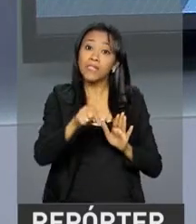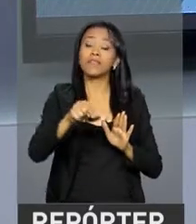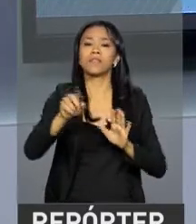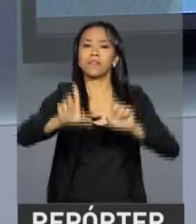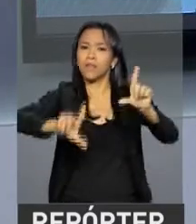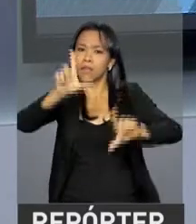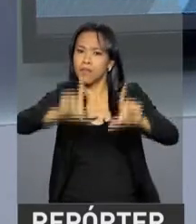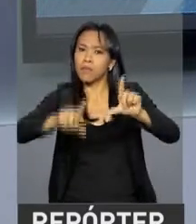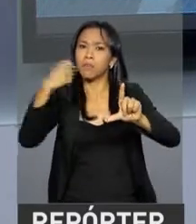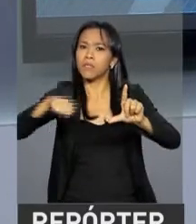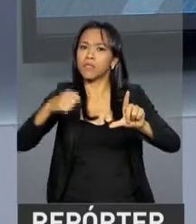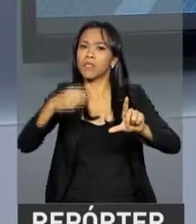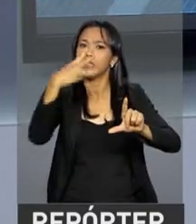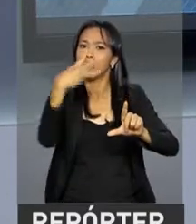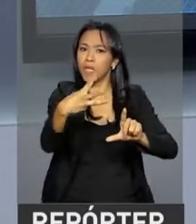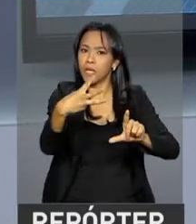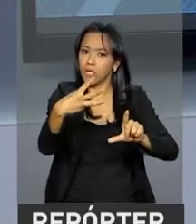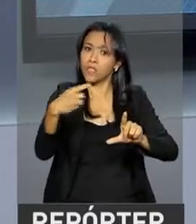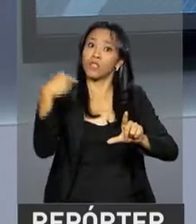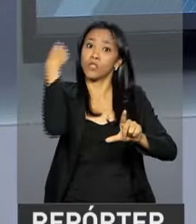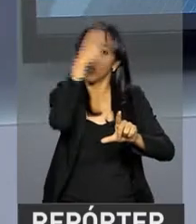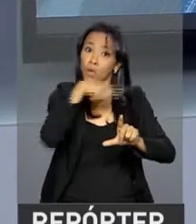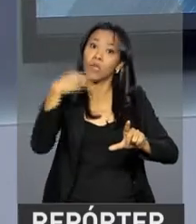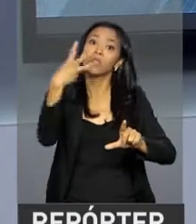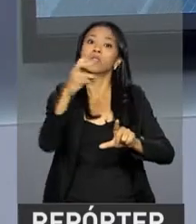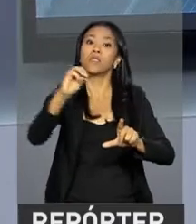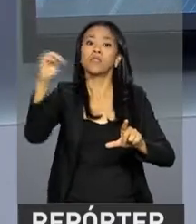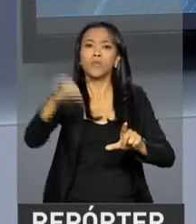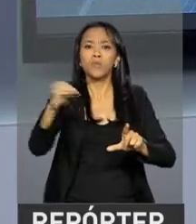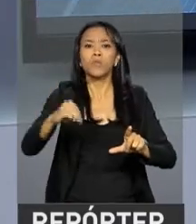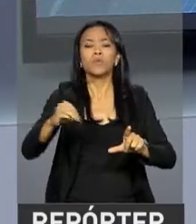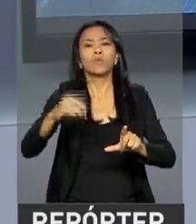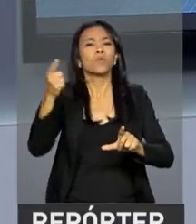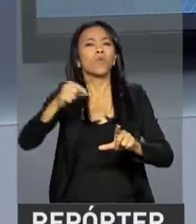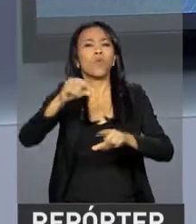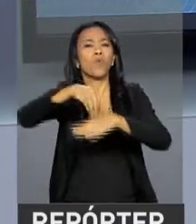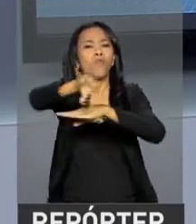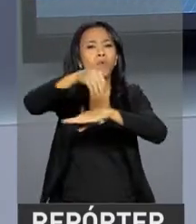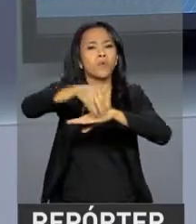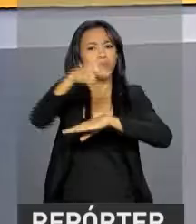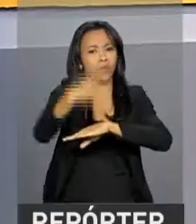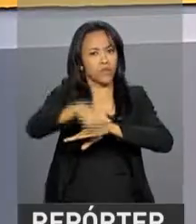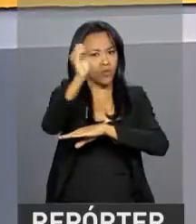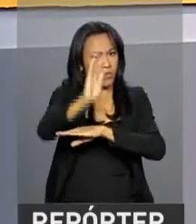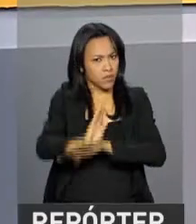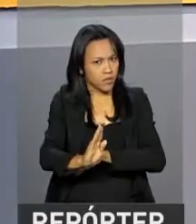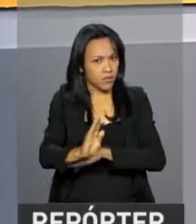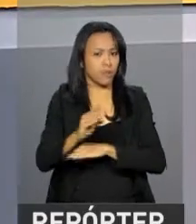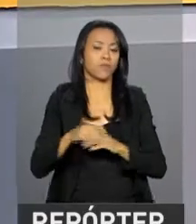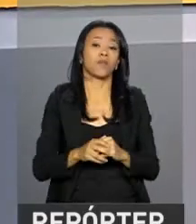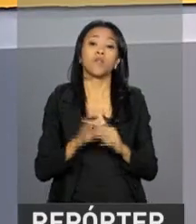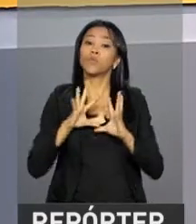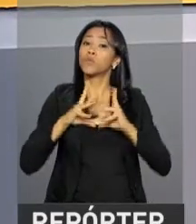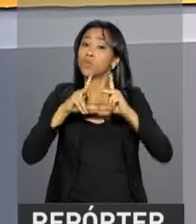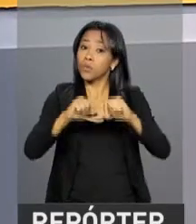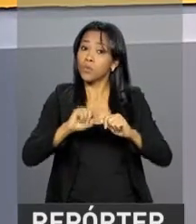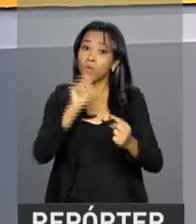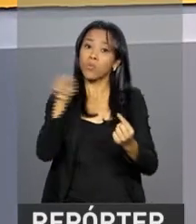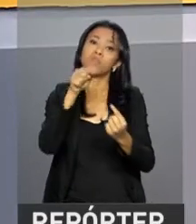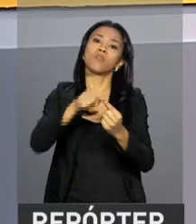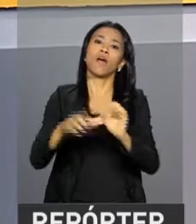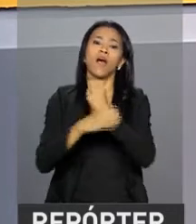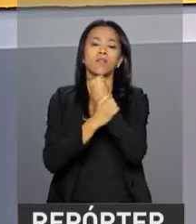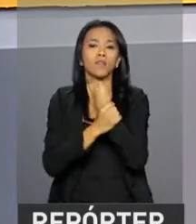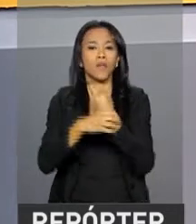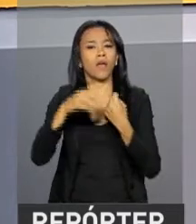menos 3 horas e meia por semana ao conteúdo nacional, em horário nobre. Tudo para garantir a